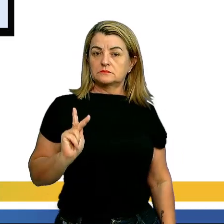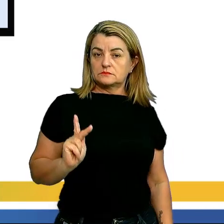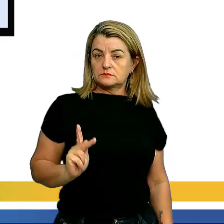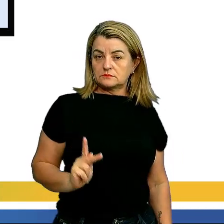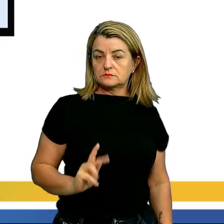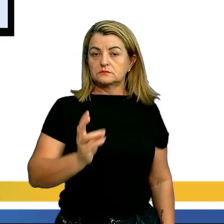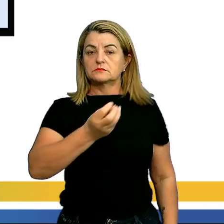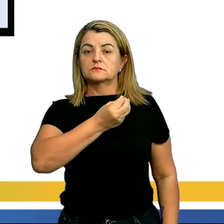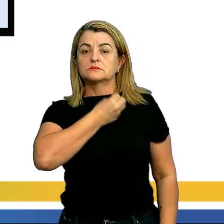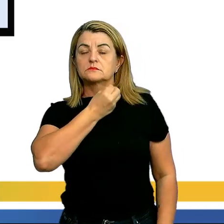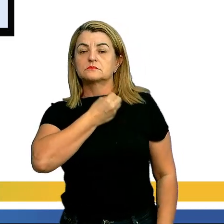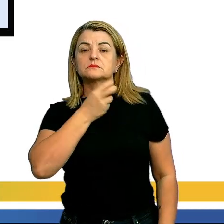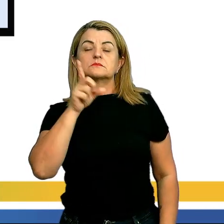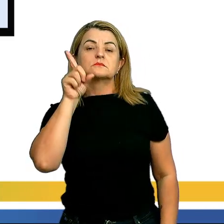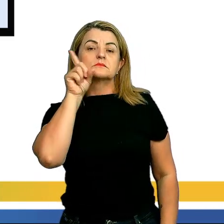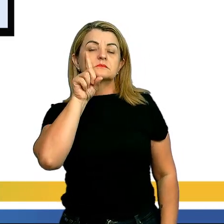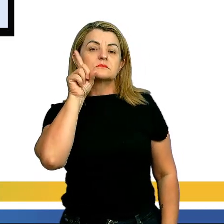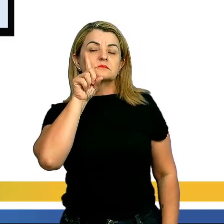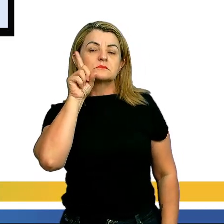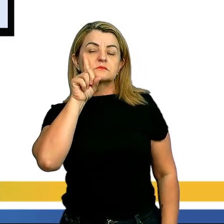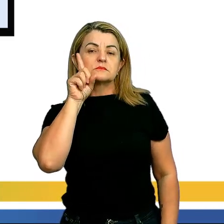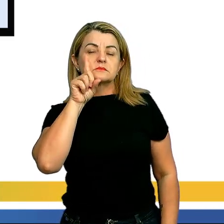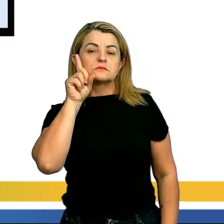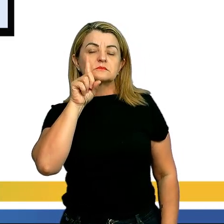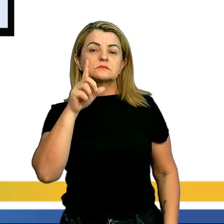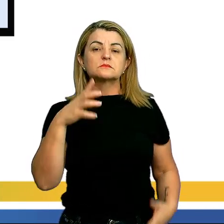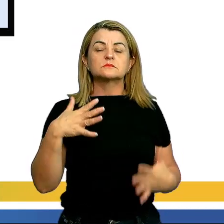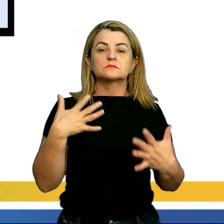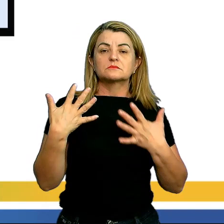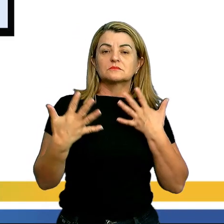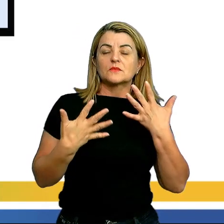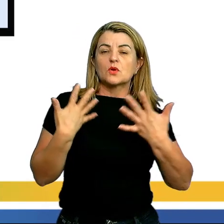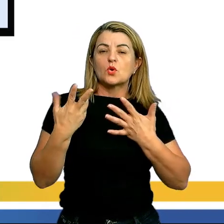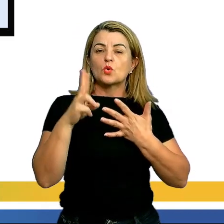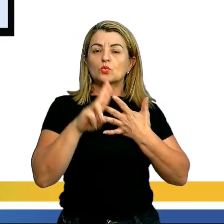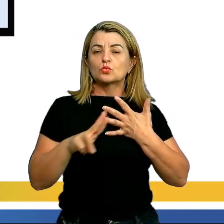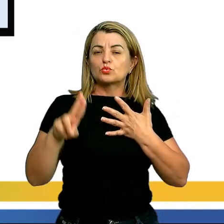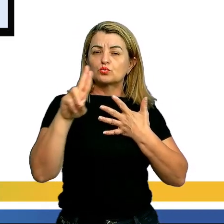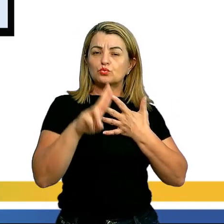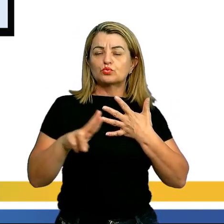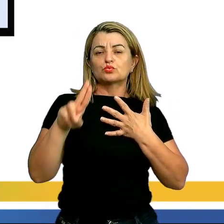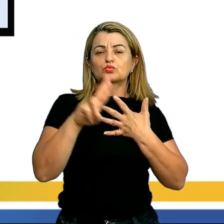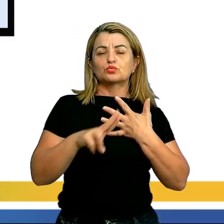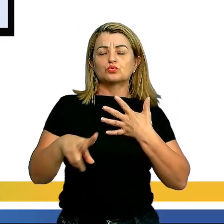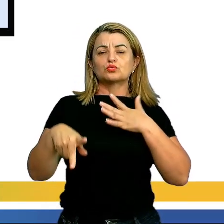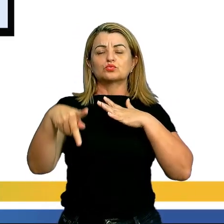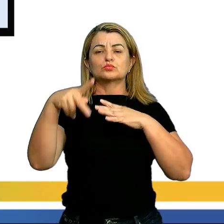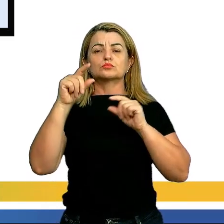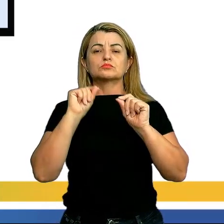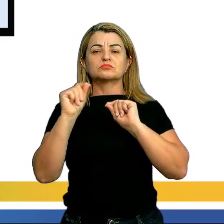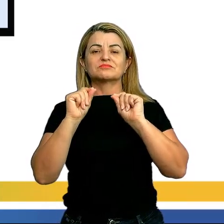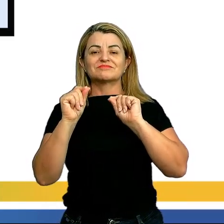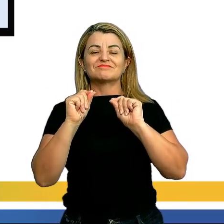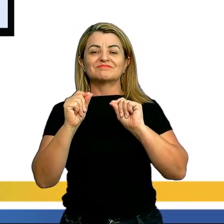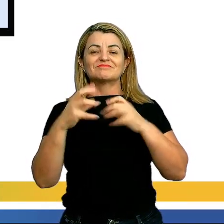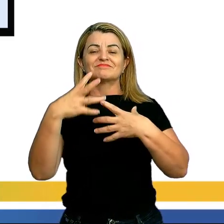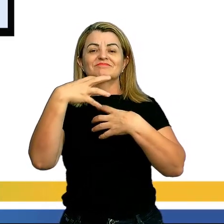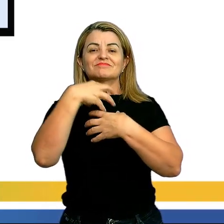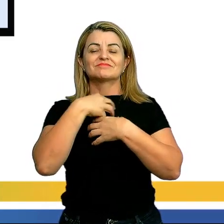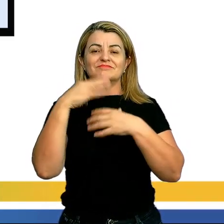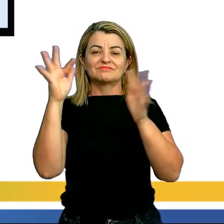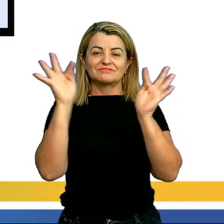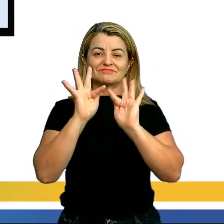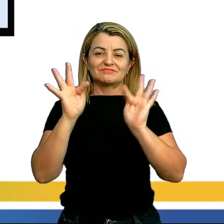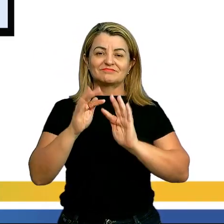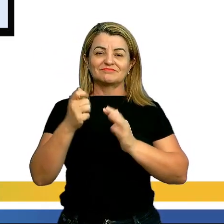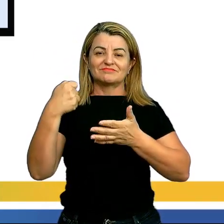americano, né, o American Way of Life, que é aquele consumismo, é o consumir para se tornar feliz, né? Quanto